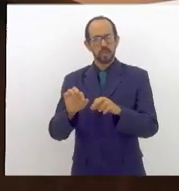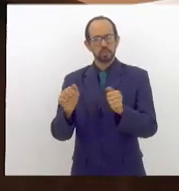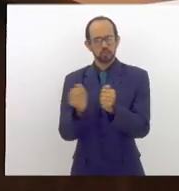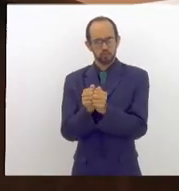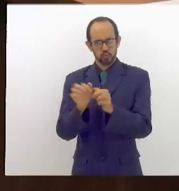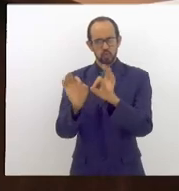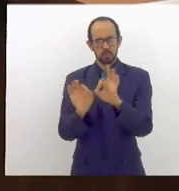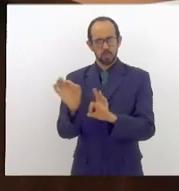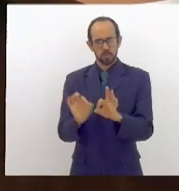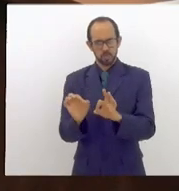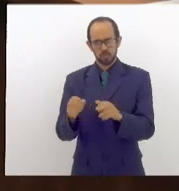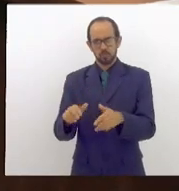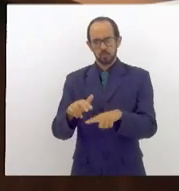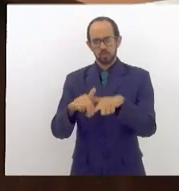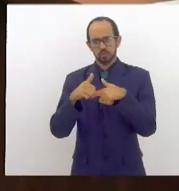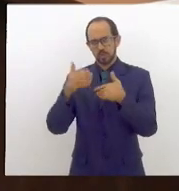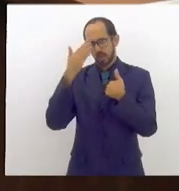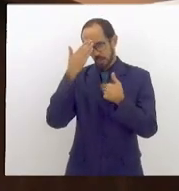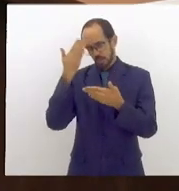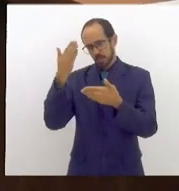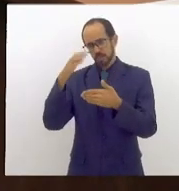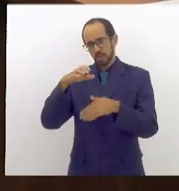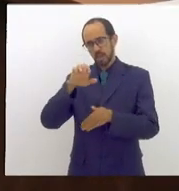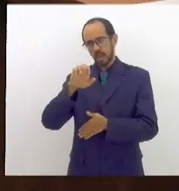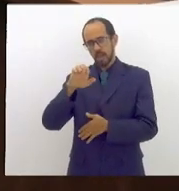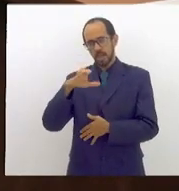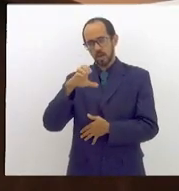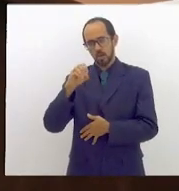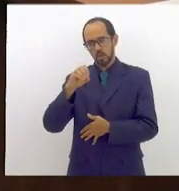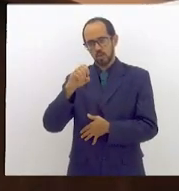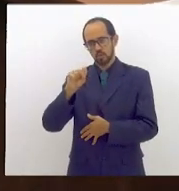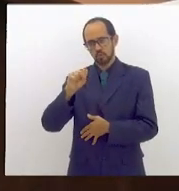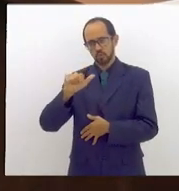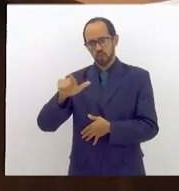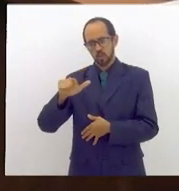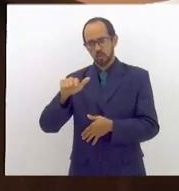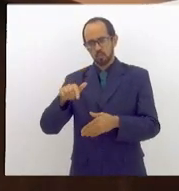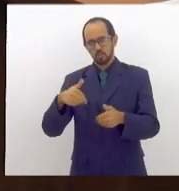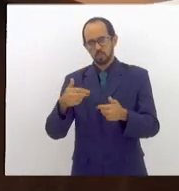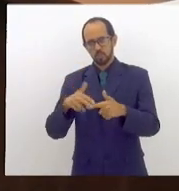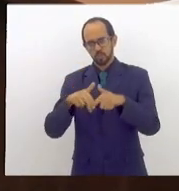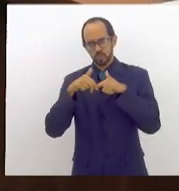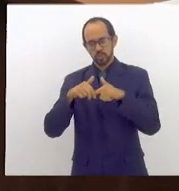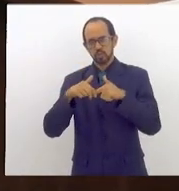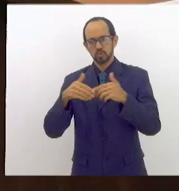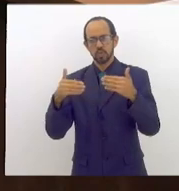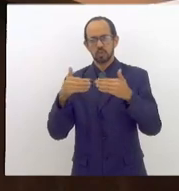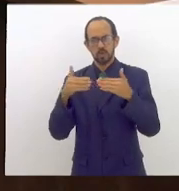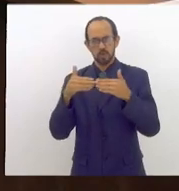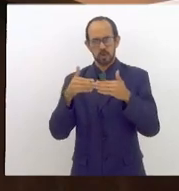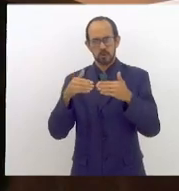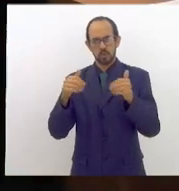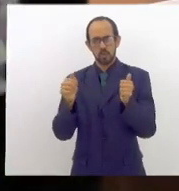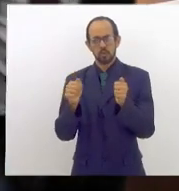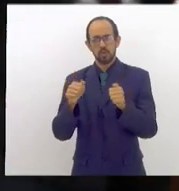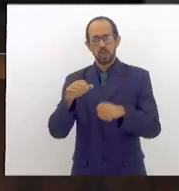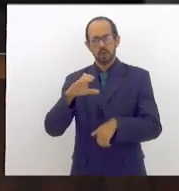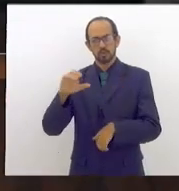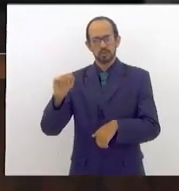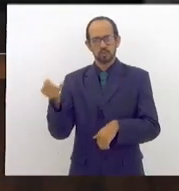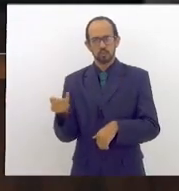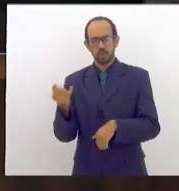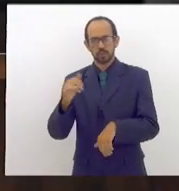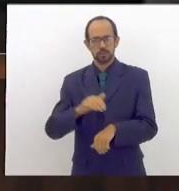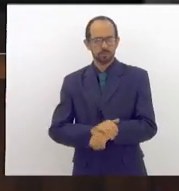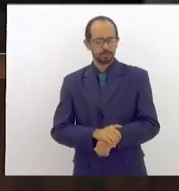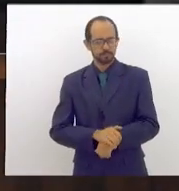portanto agradecendo a inclusão da ecosol parecia da comissão de Economia favorável nos termos do parecer da ccj pela comissão de